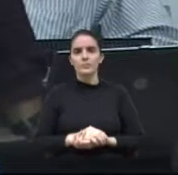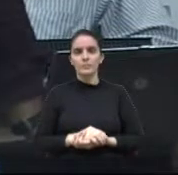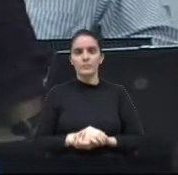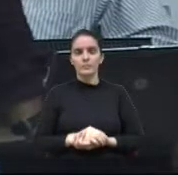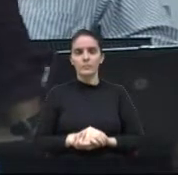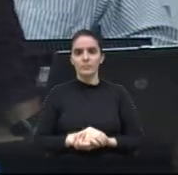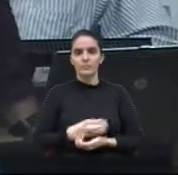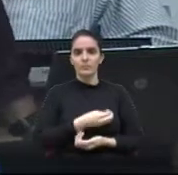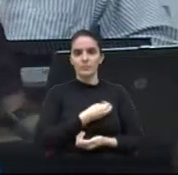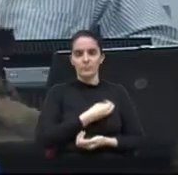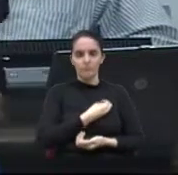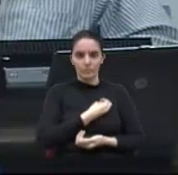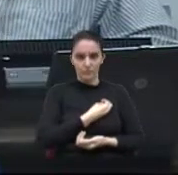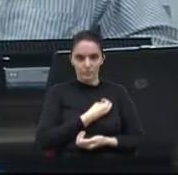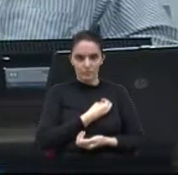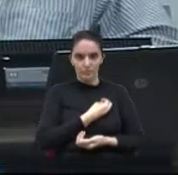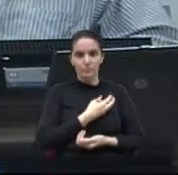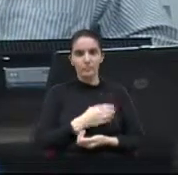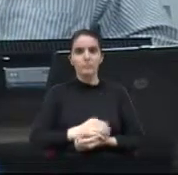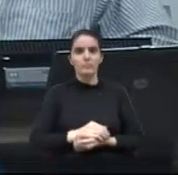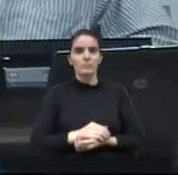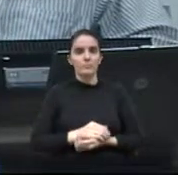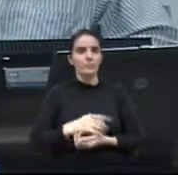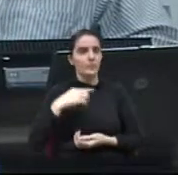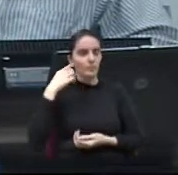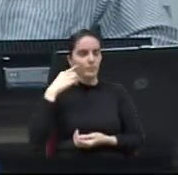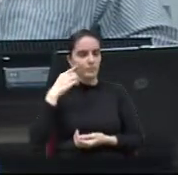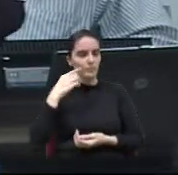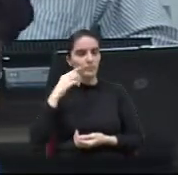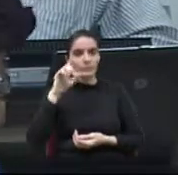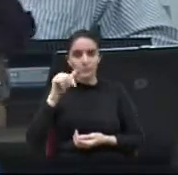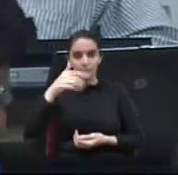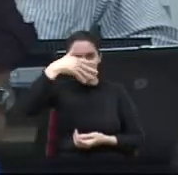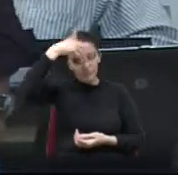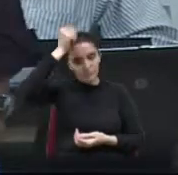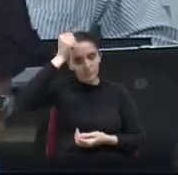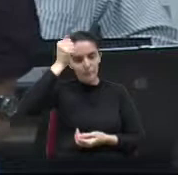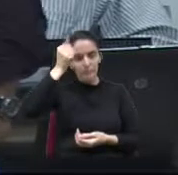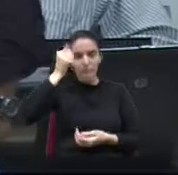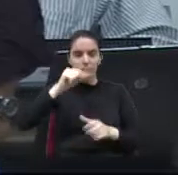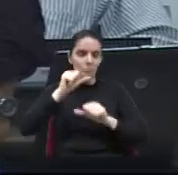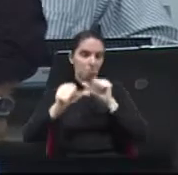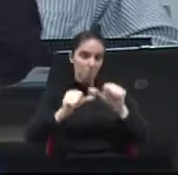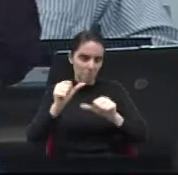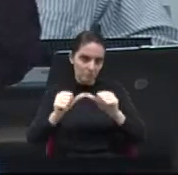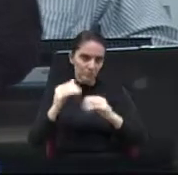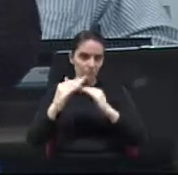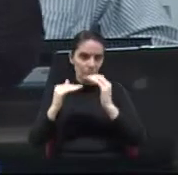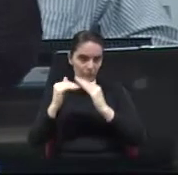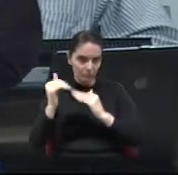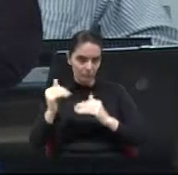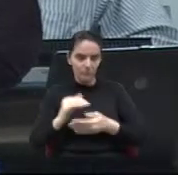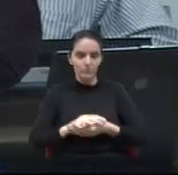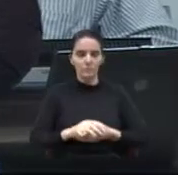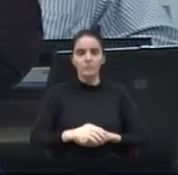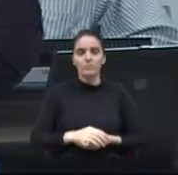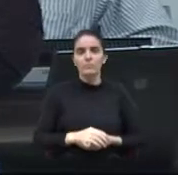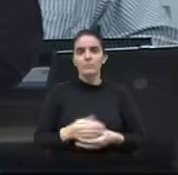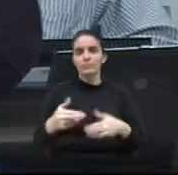fez tomar outro rumo. Mas tenho muitos amigos advogados que trabalham muito com o coração,